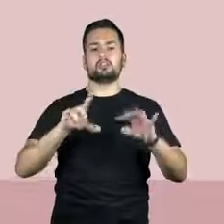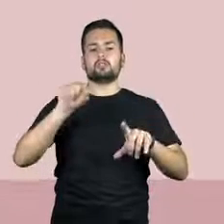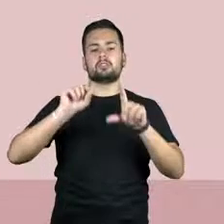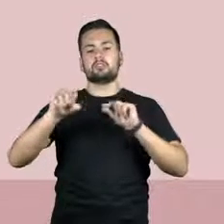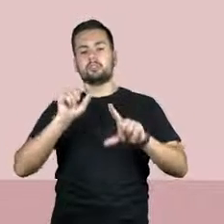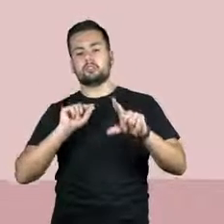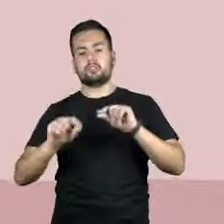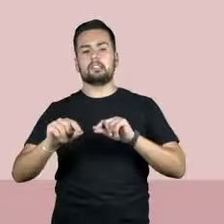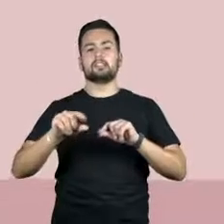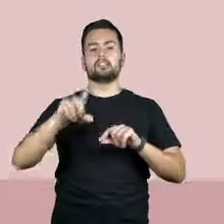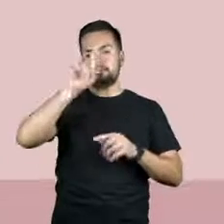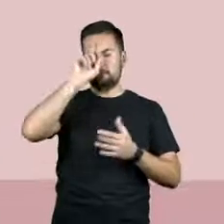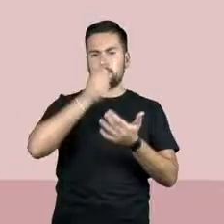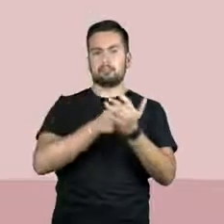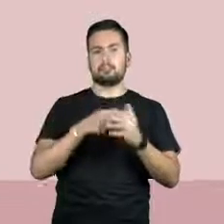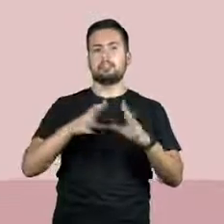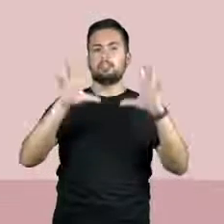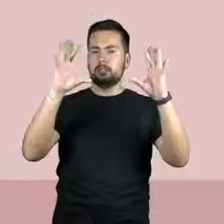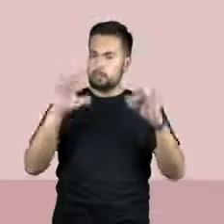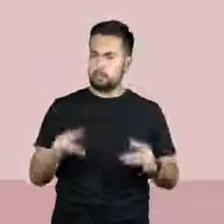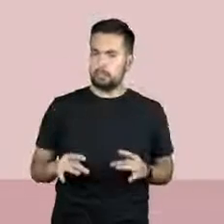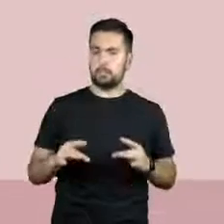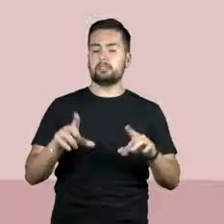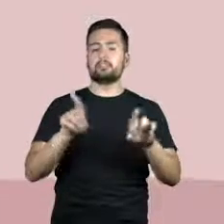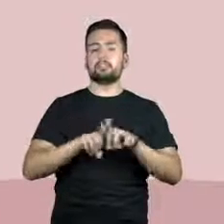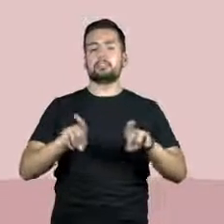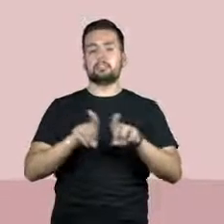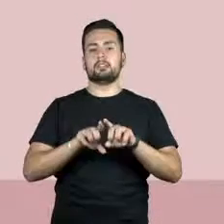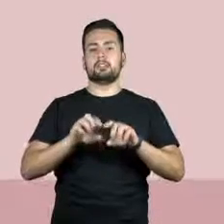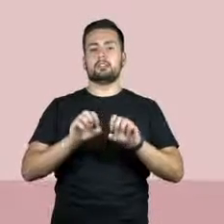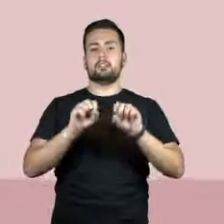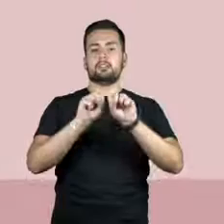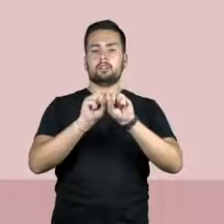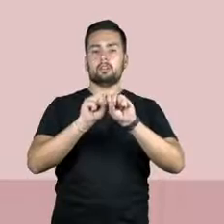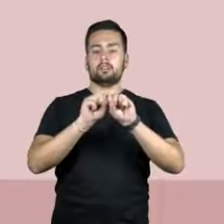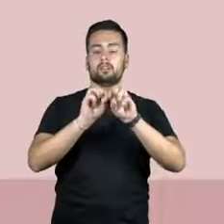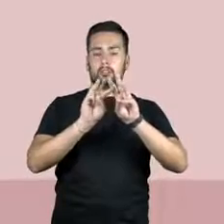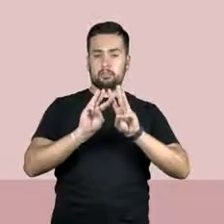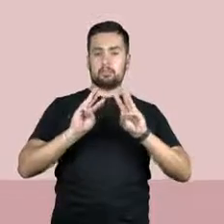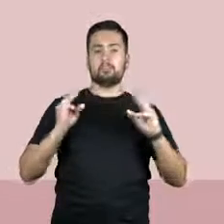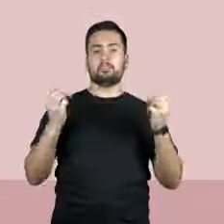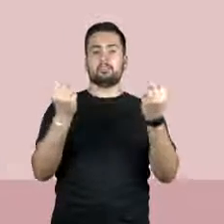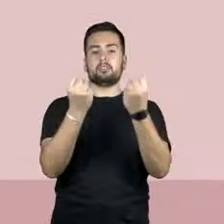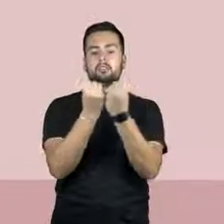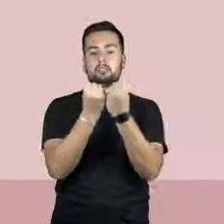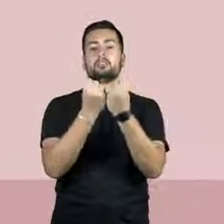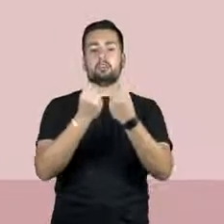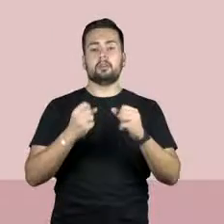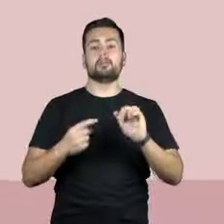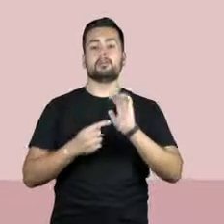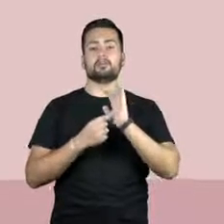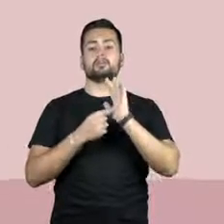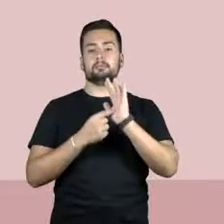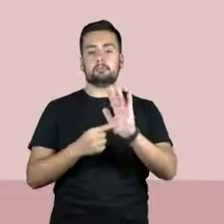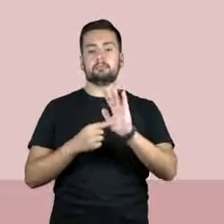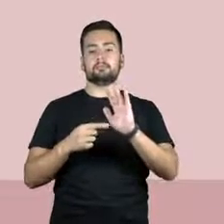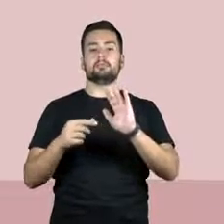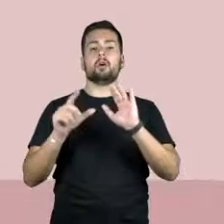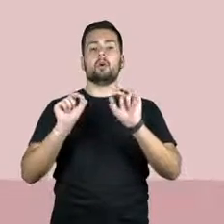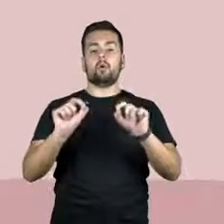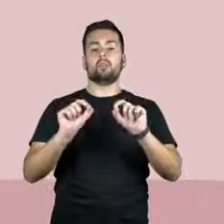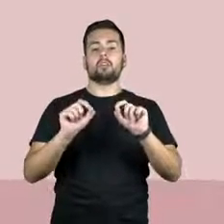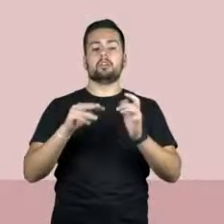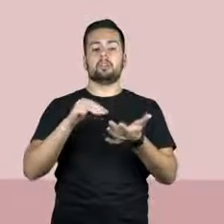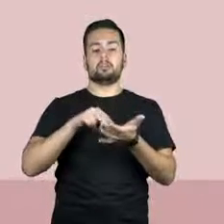né, que são bem específicas, na verdade, e podem levar um workshop só sobre isso, podem ser utilizados para estabilizar esses maciços.